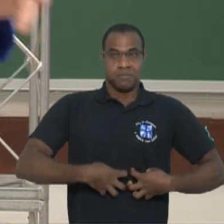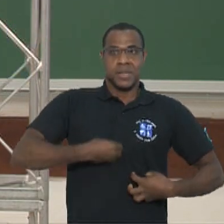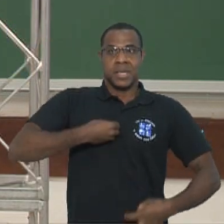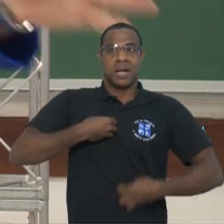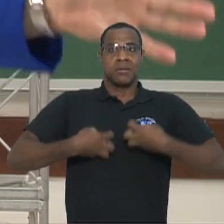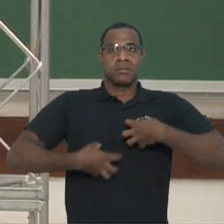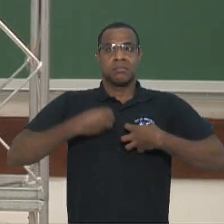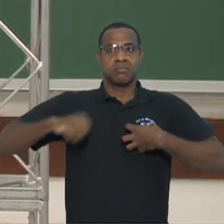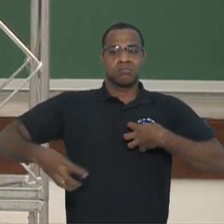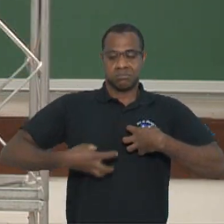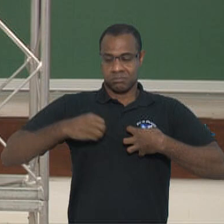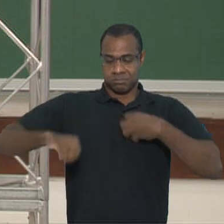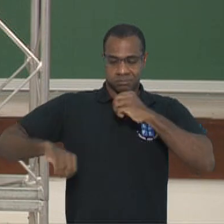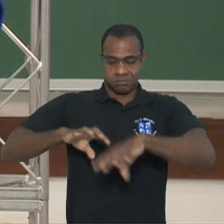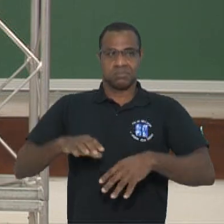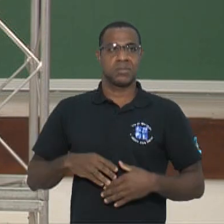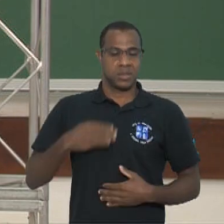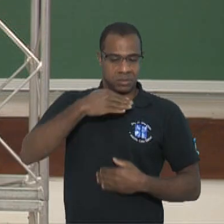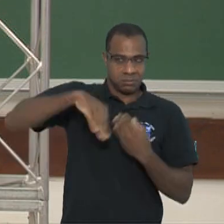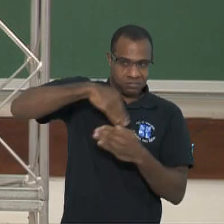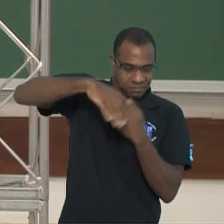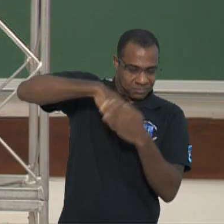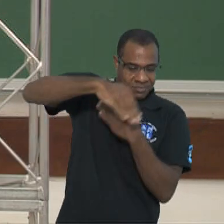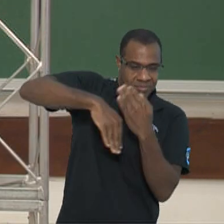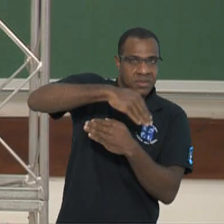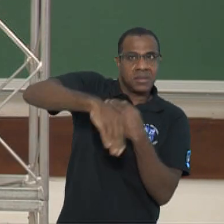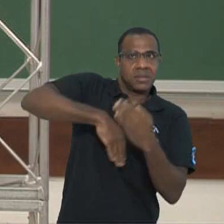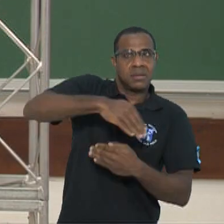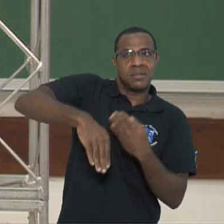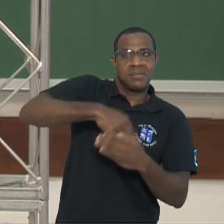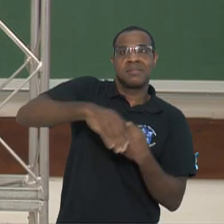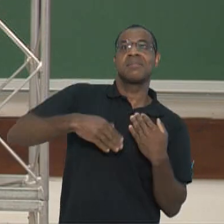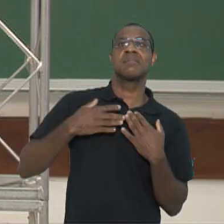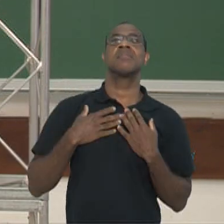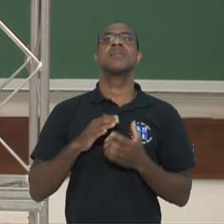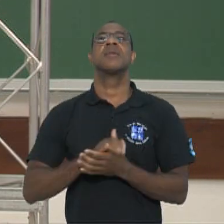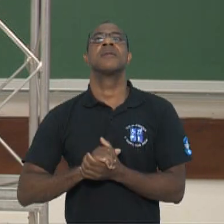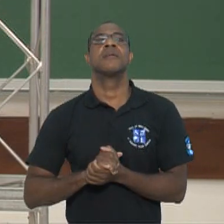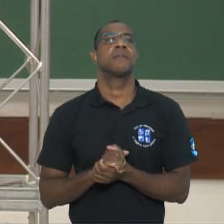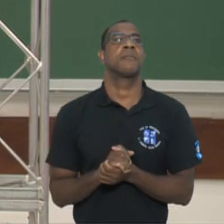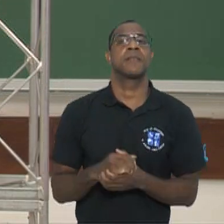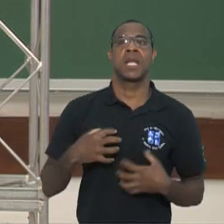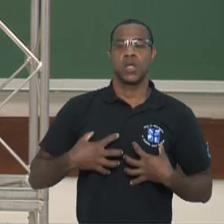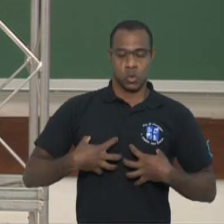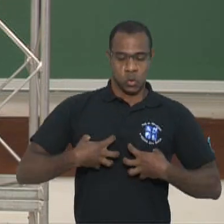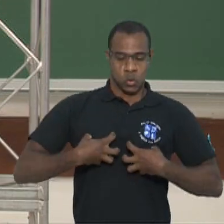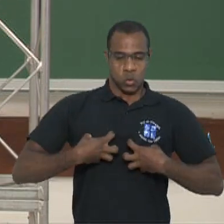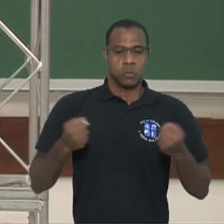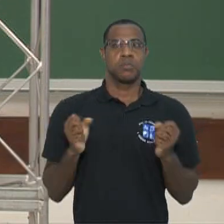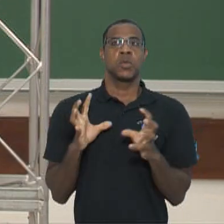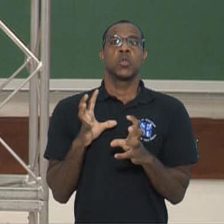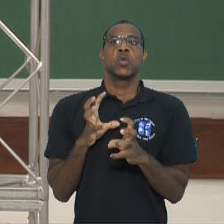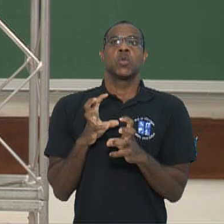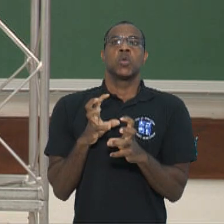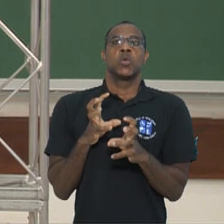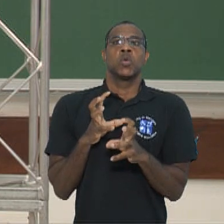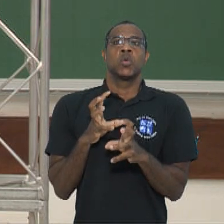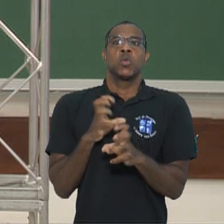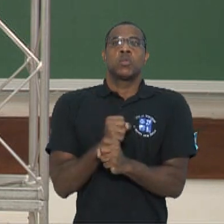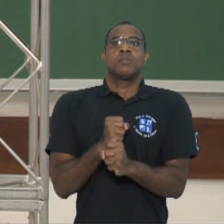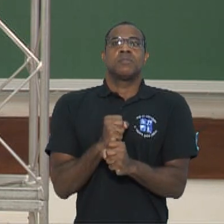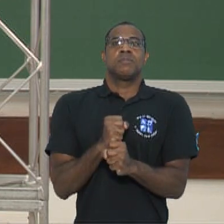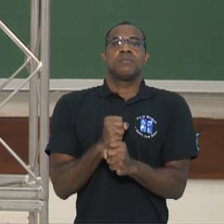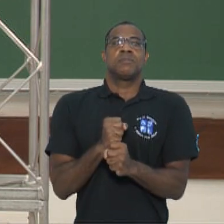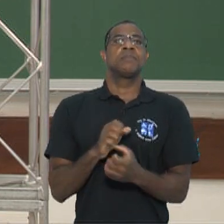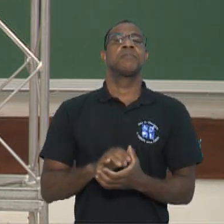meses, pegavam o morto, encobriam uma camada grossa, deixavam uns 2 a 3 meses até secar tudo que tiver de líquido. Esse natrão vai secar.